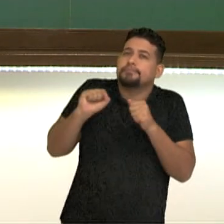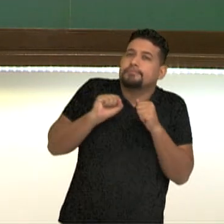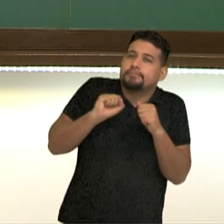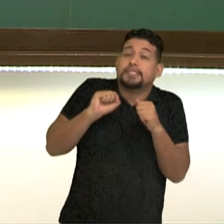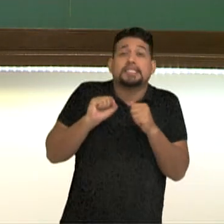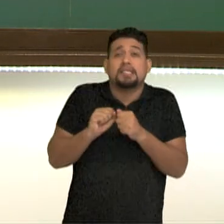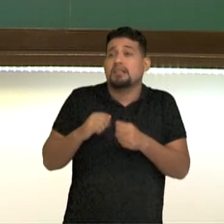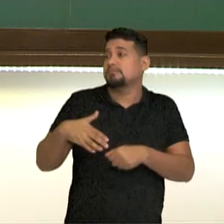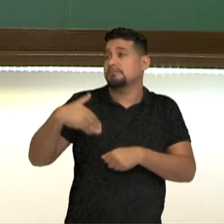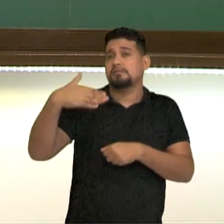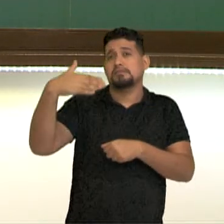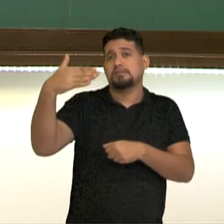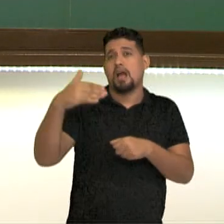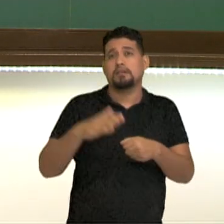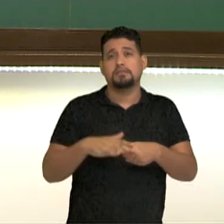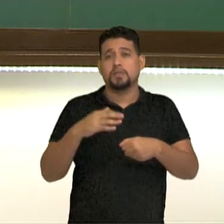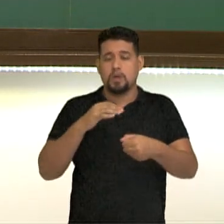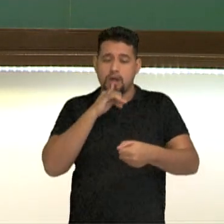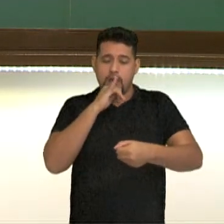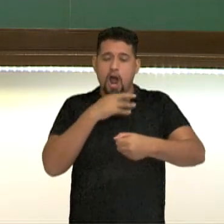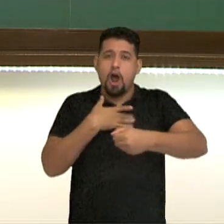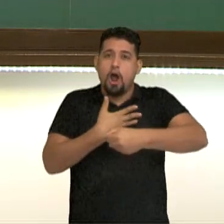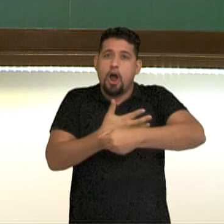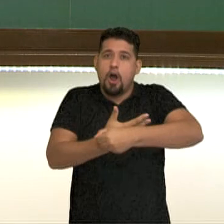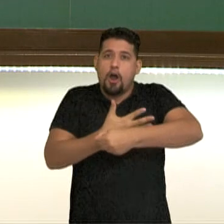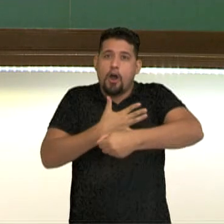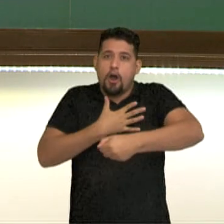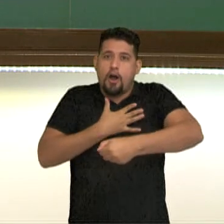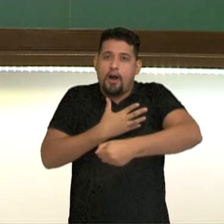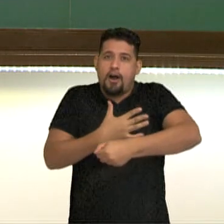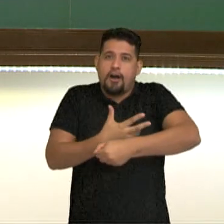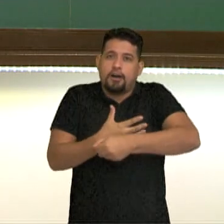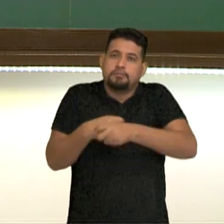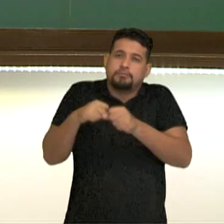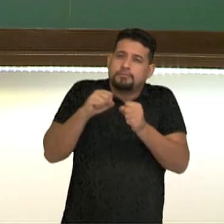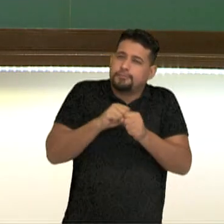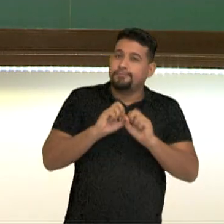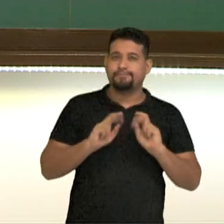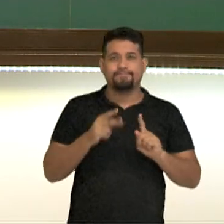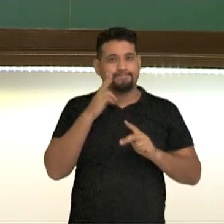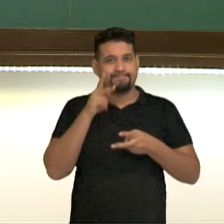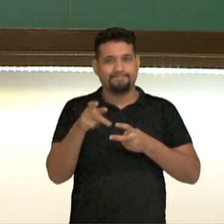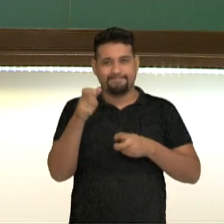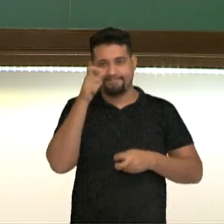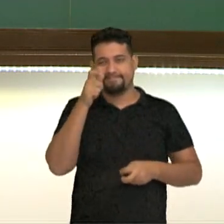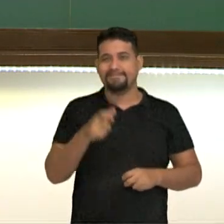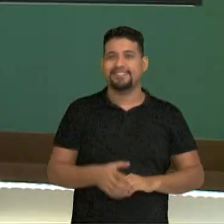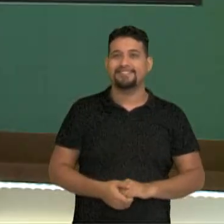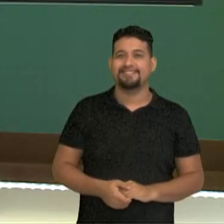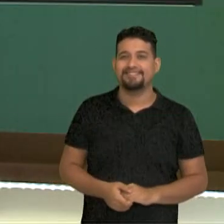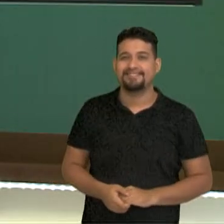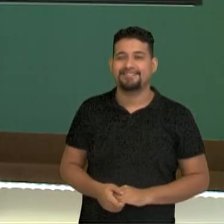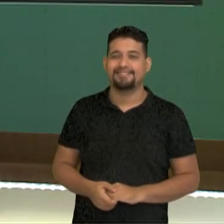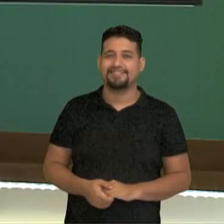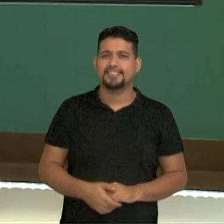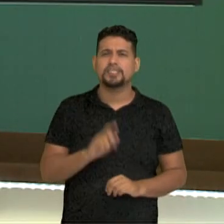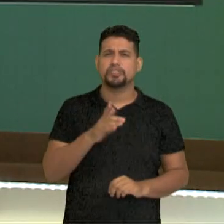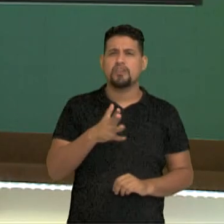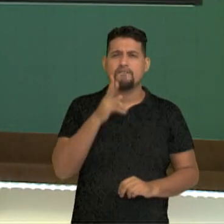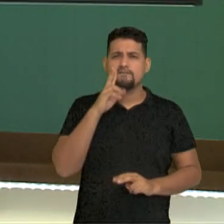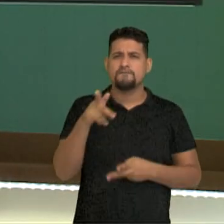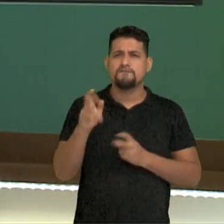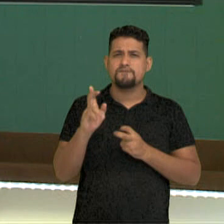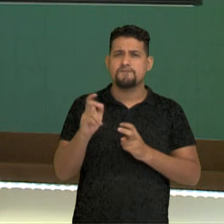corpo sai, bate no cobertor e volta para você. Beleza, né? Olha que interessante isso. Se você pegou essa